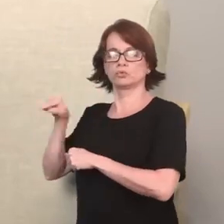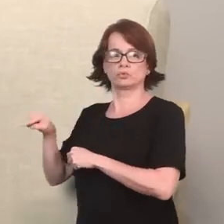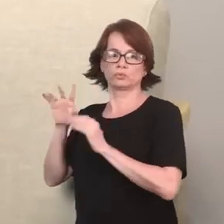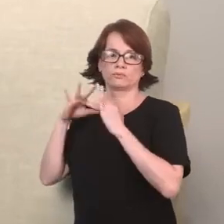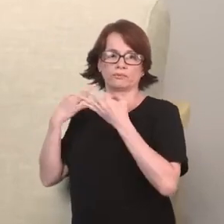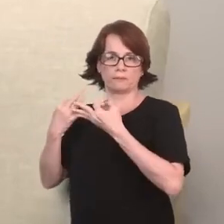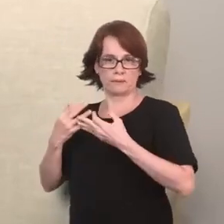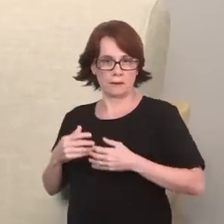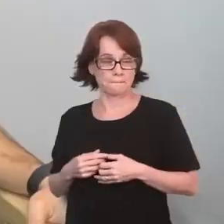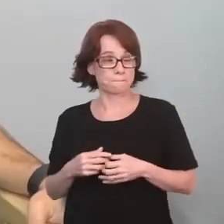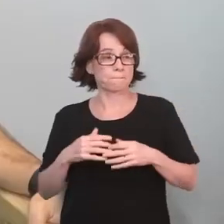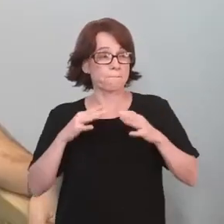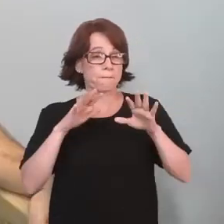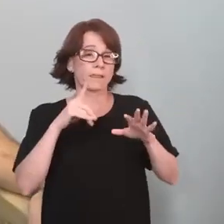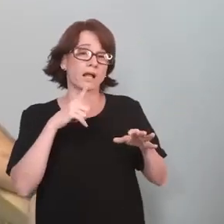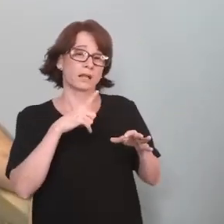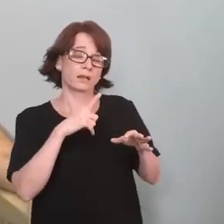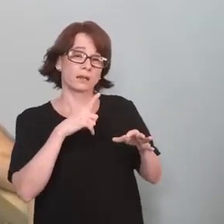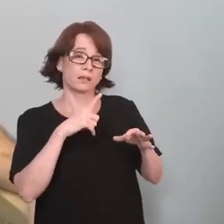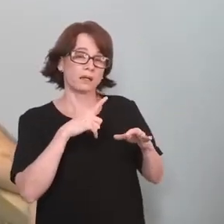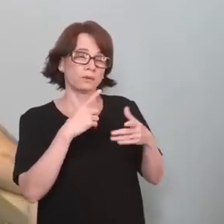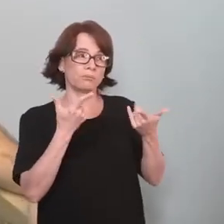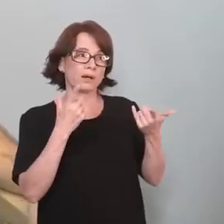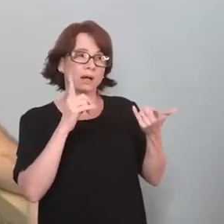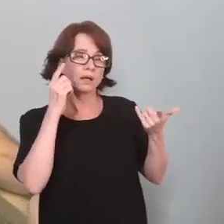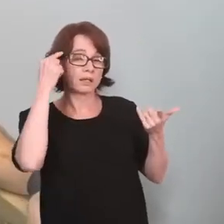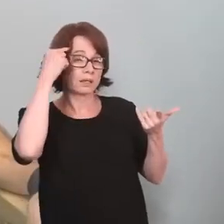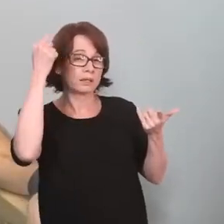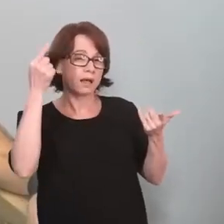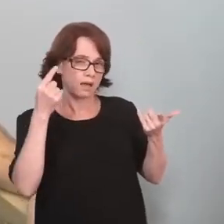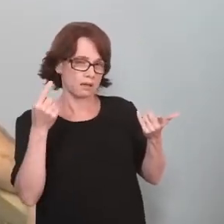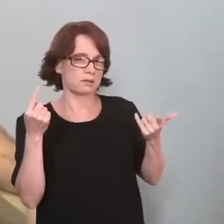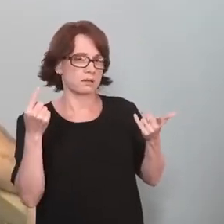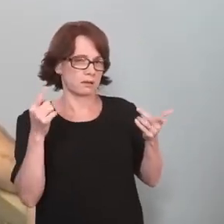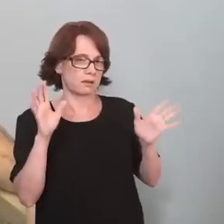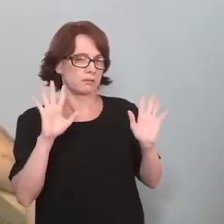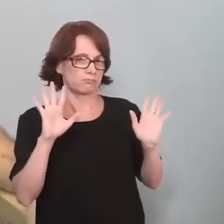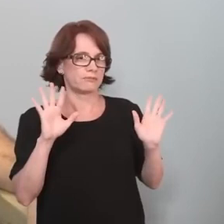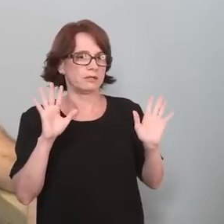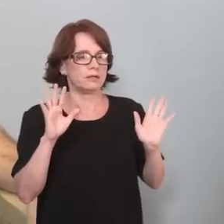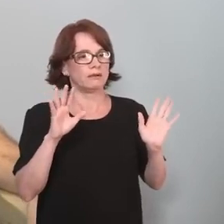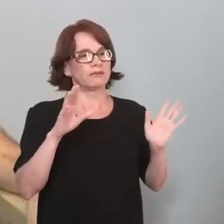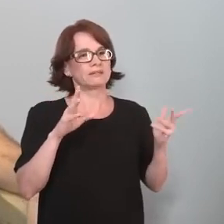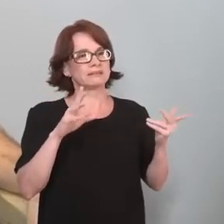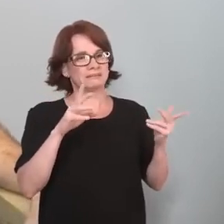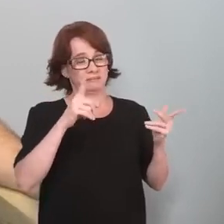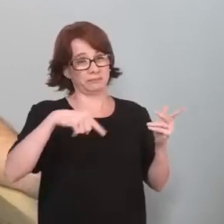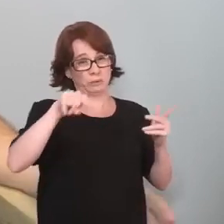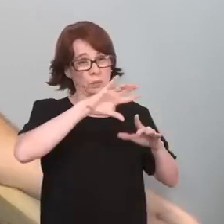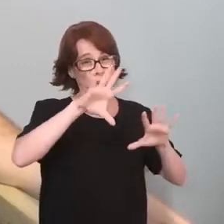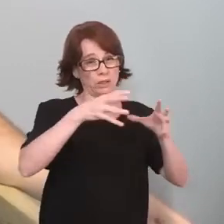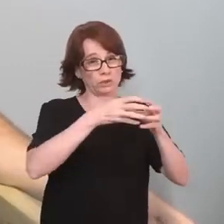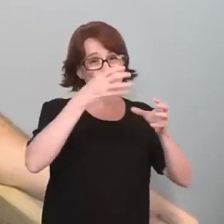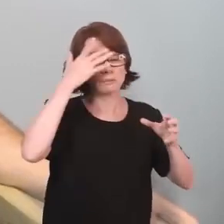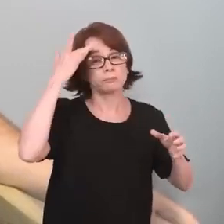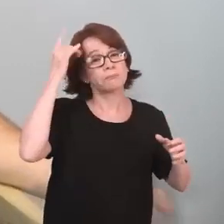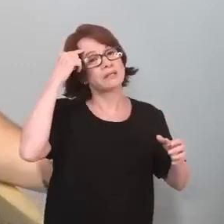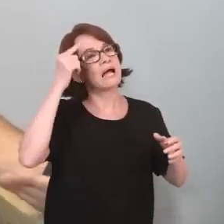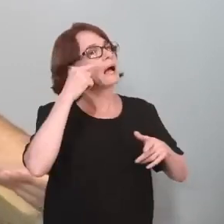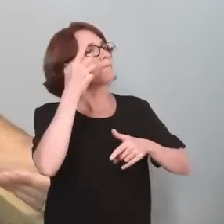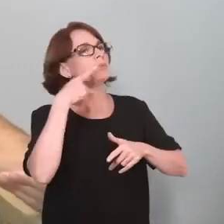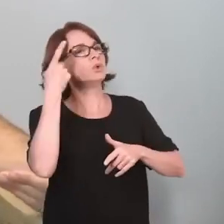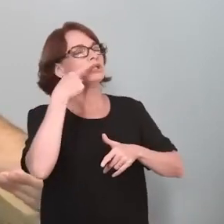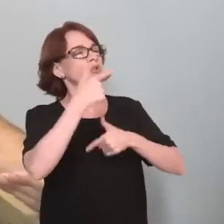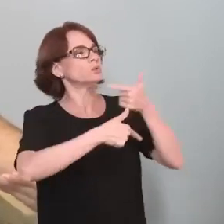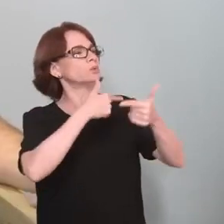é necessário. Se tem uma ideia equivocada que as pessoas têm é que político não trabalha. Político trabalha. Tem muitos políticos que